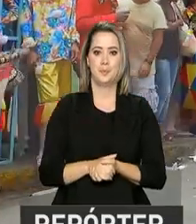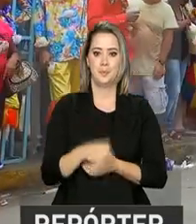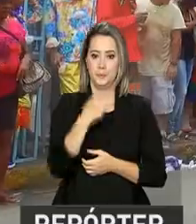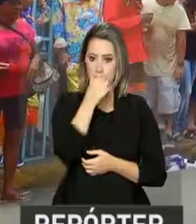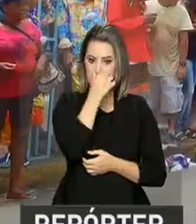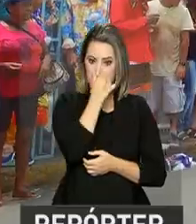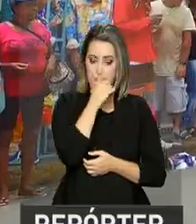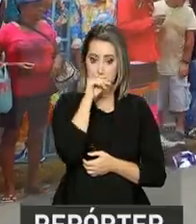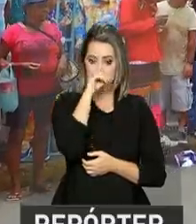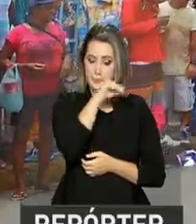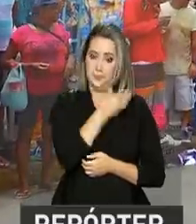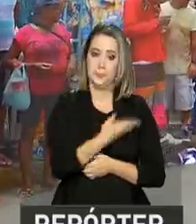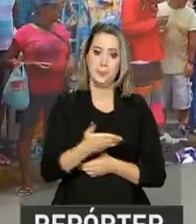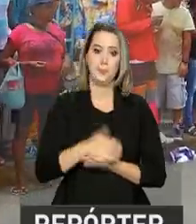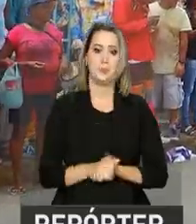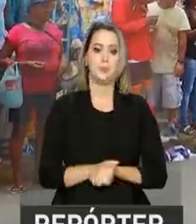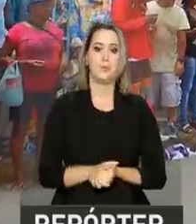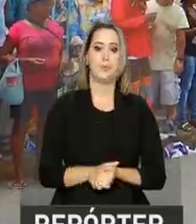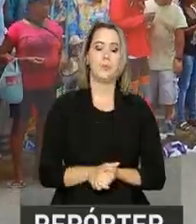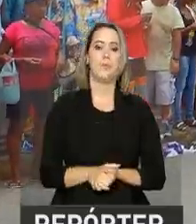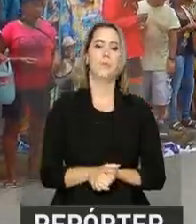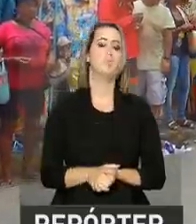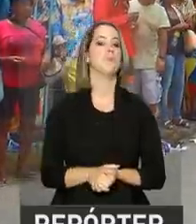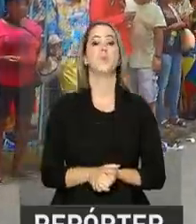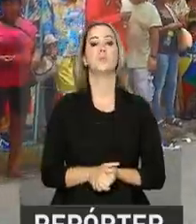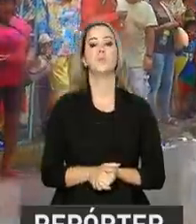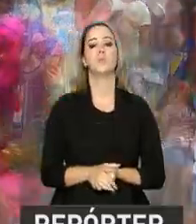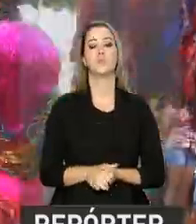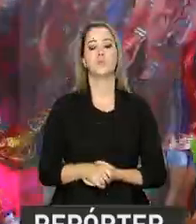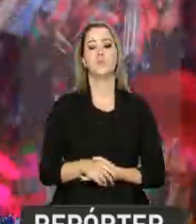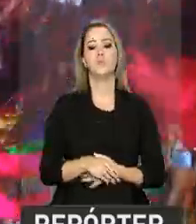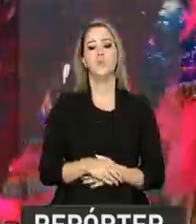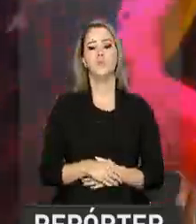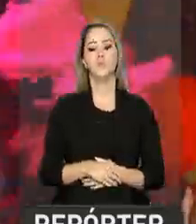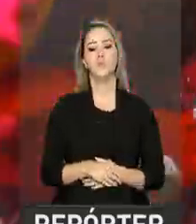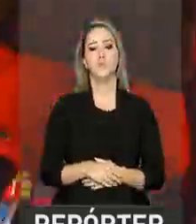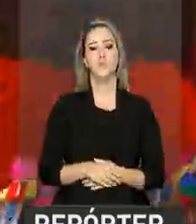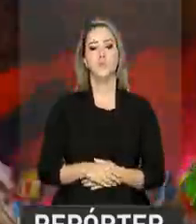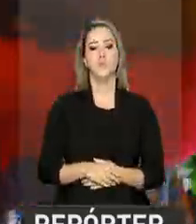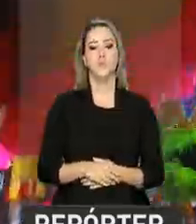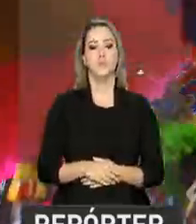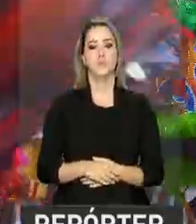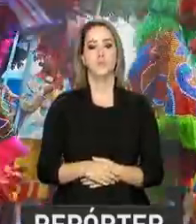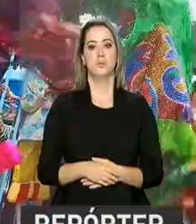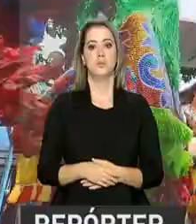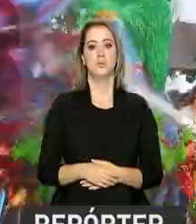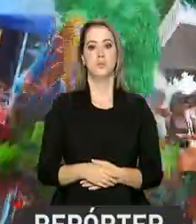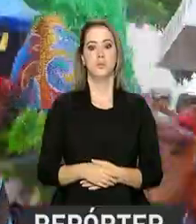Música.